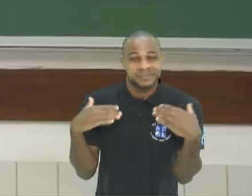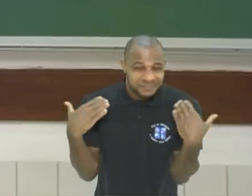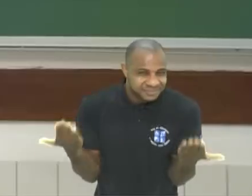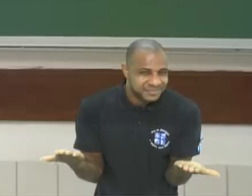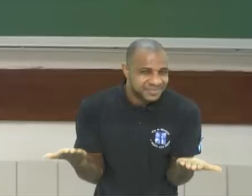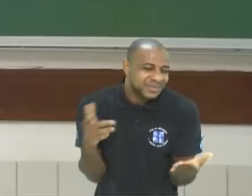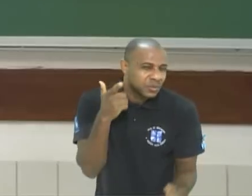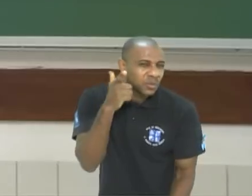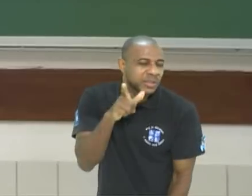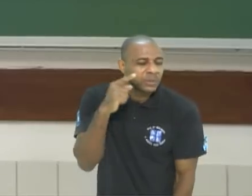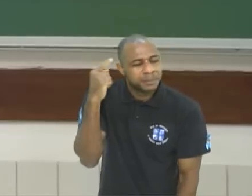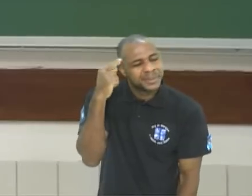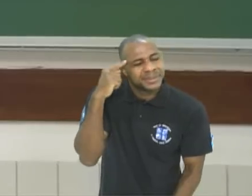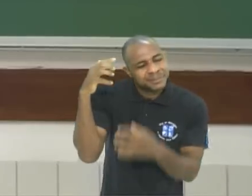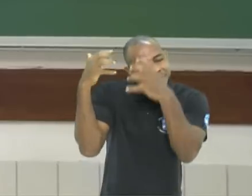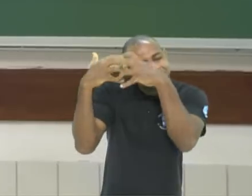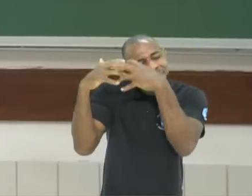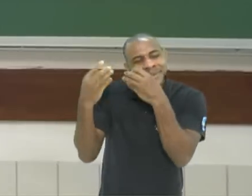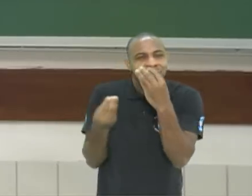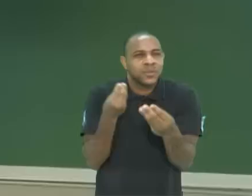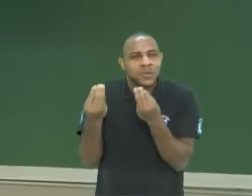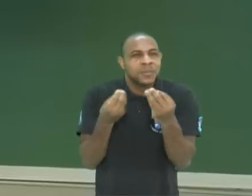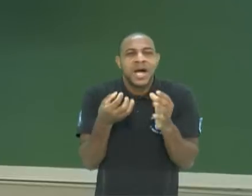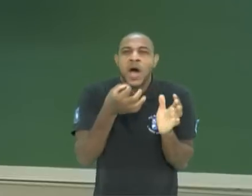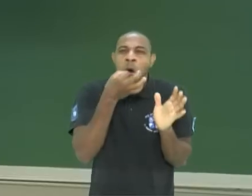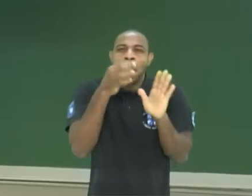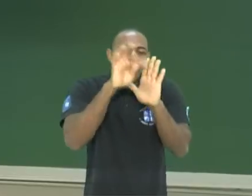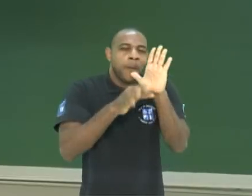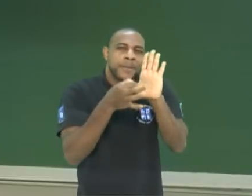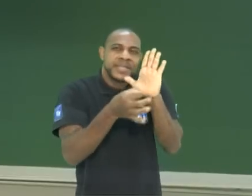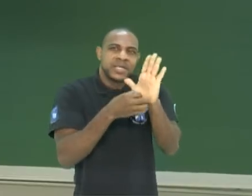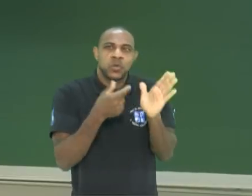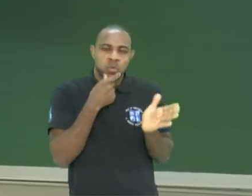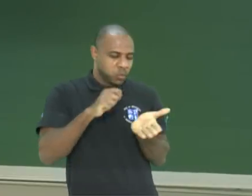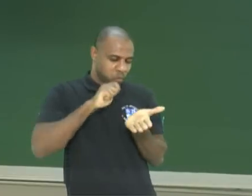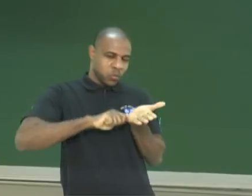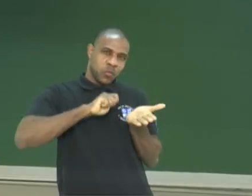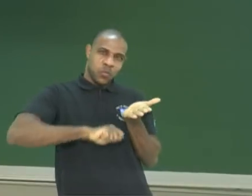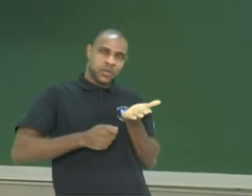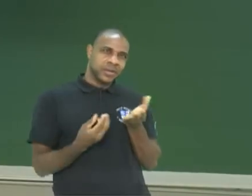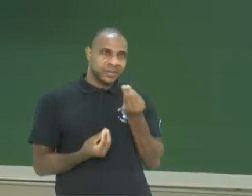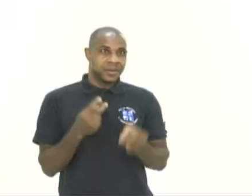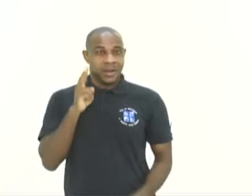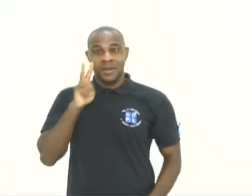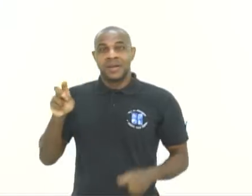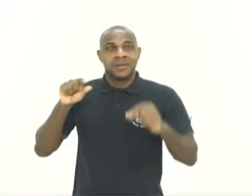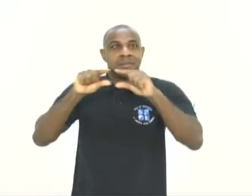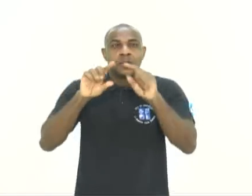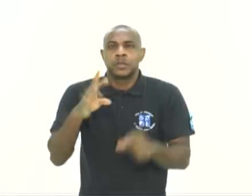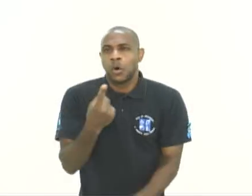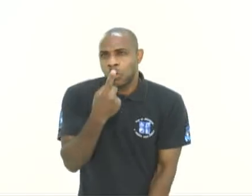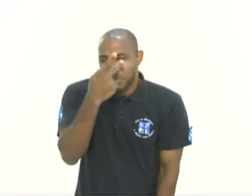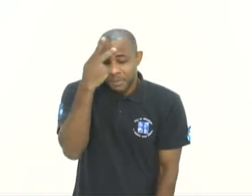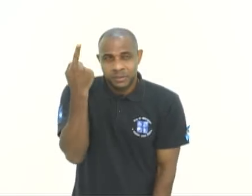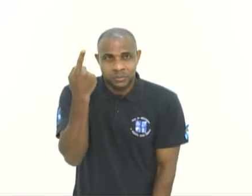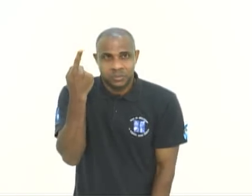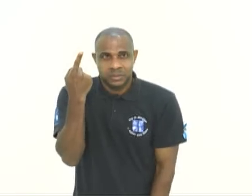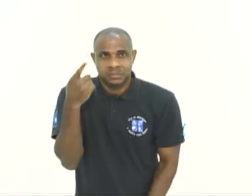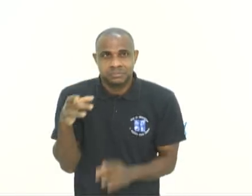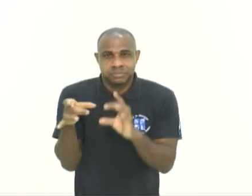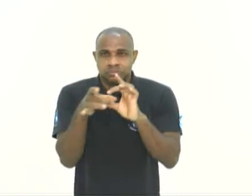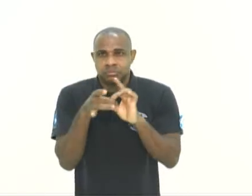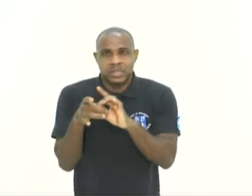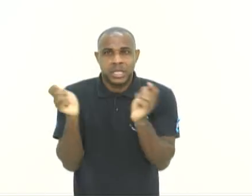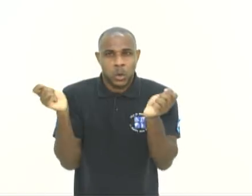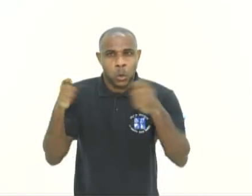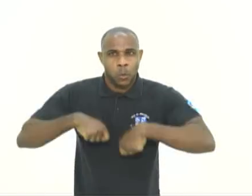Então, conseguiram pensar a respeito da opinião do autor? Só para a gente reler. Só uma pessoa que reúna essas